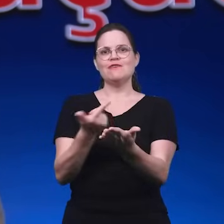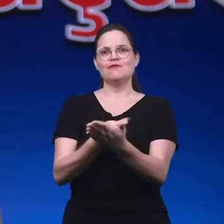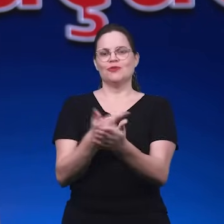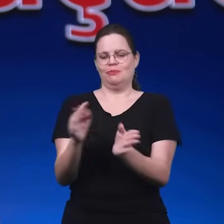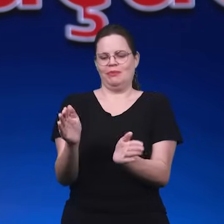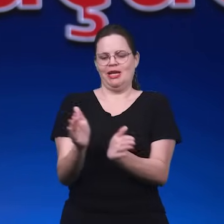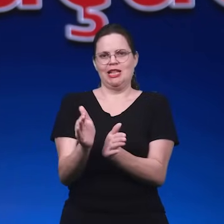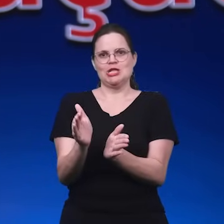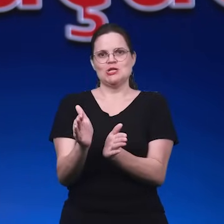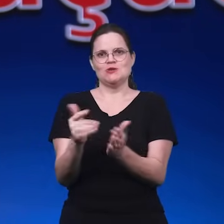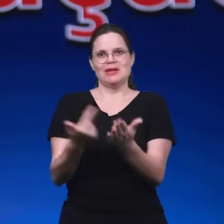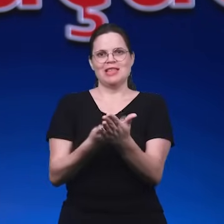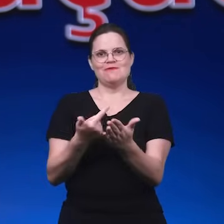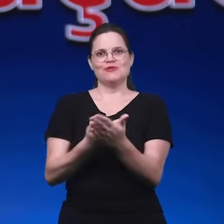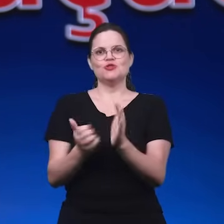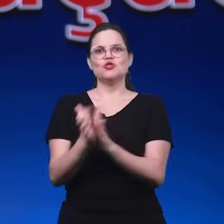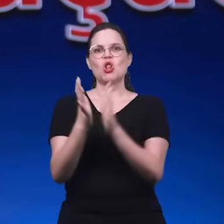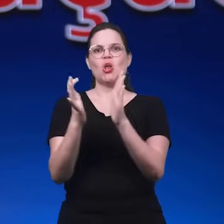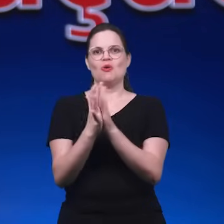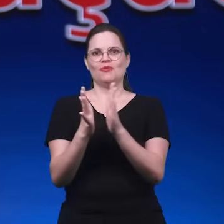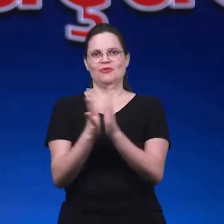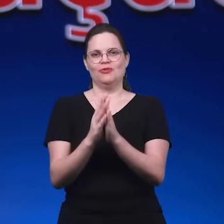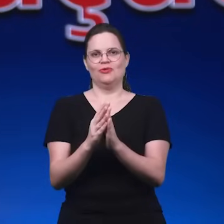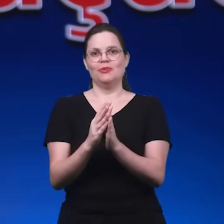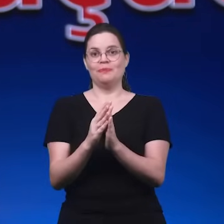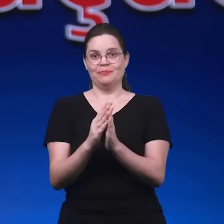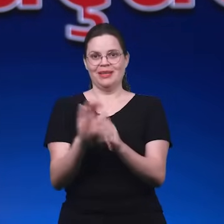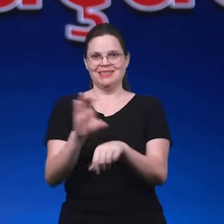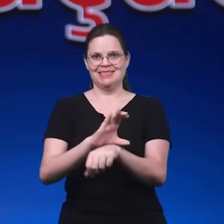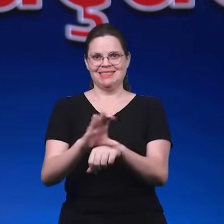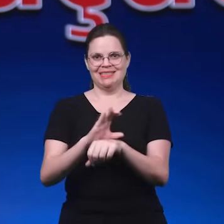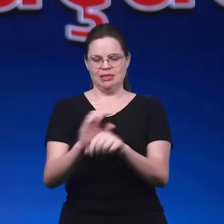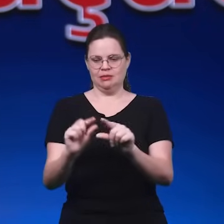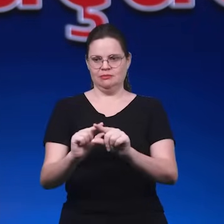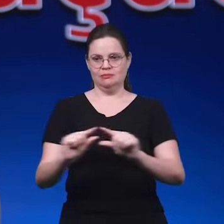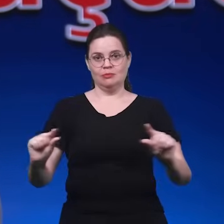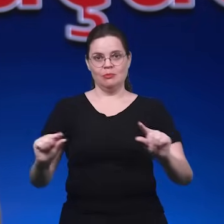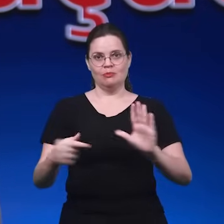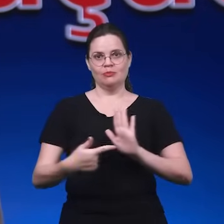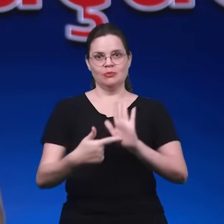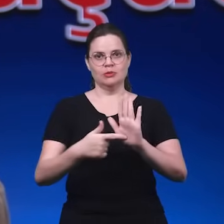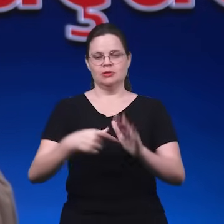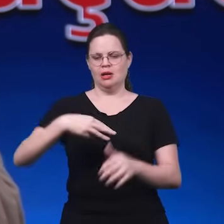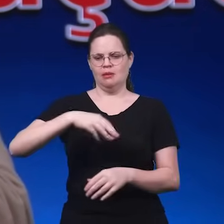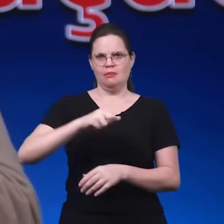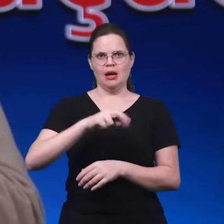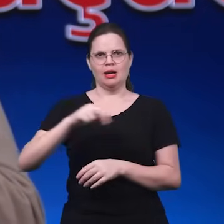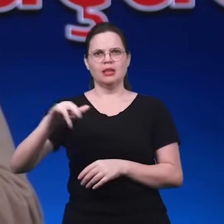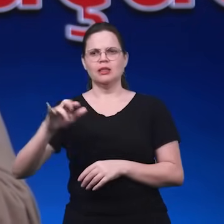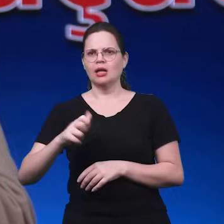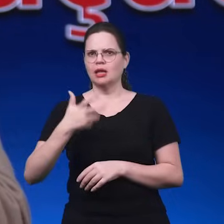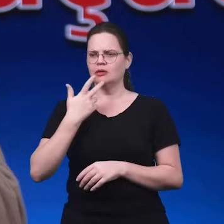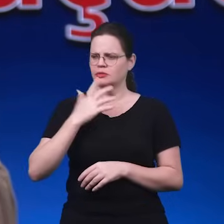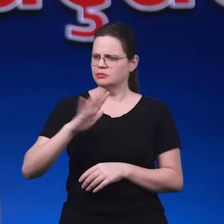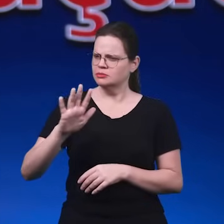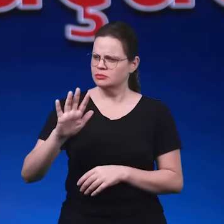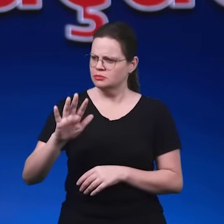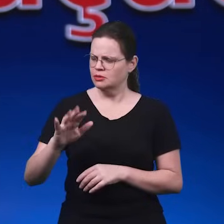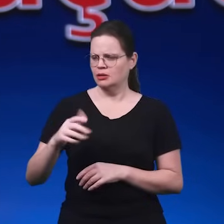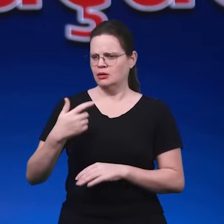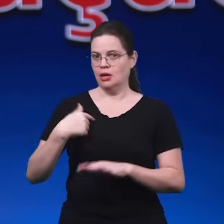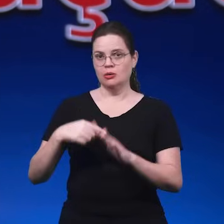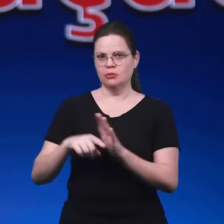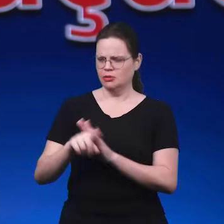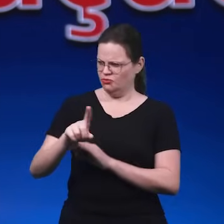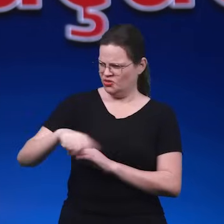pequena, cinza, e estava escrito Maranata. Glória a Deus. E eu ali cumprimentei e falei assim, vocês são da